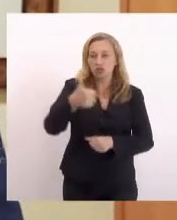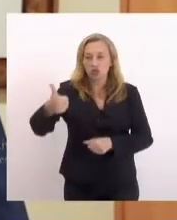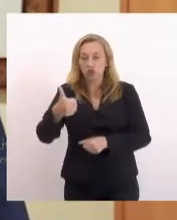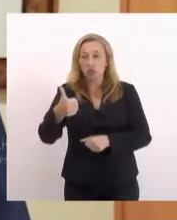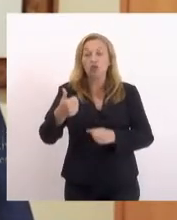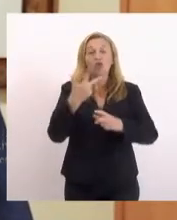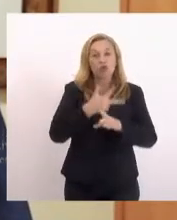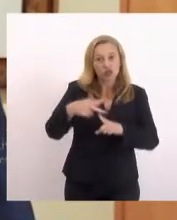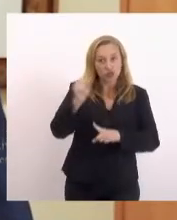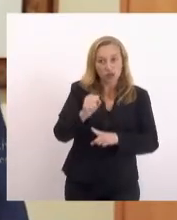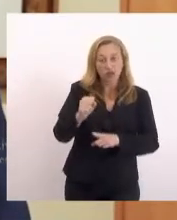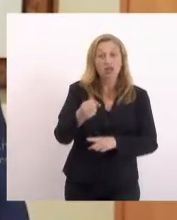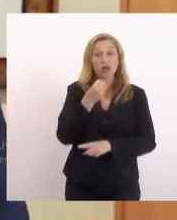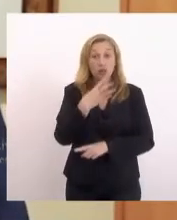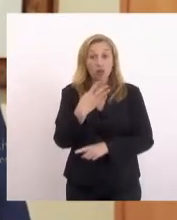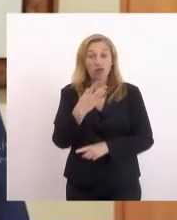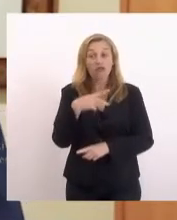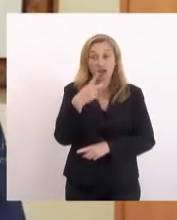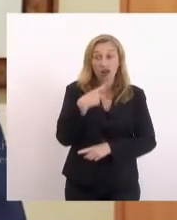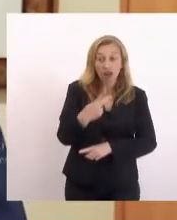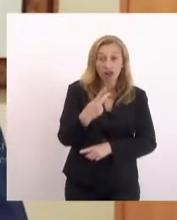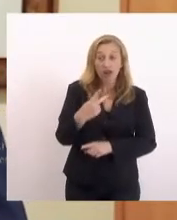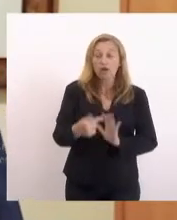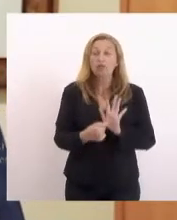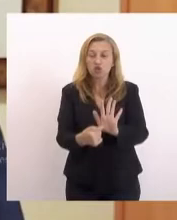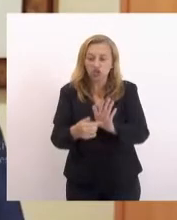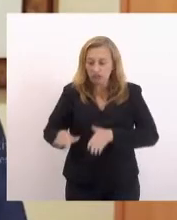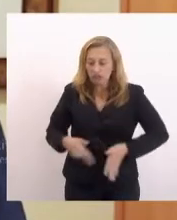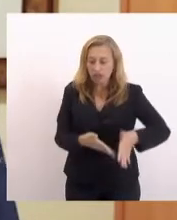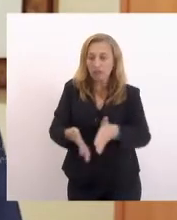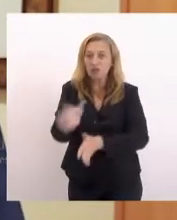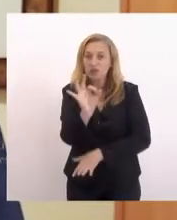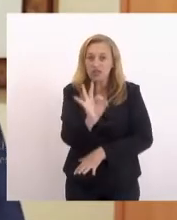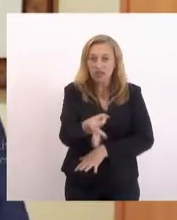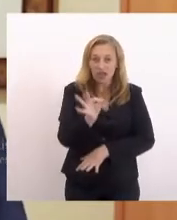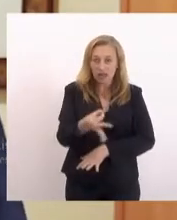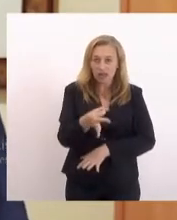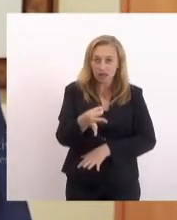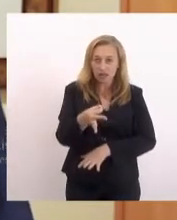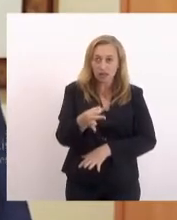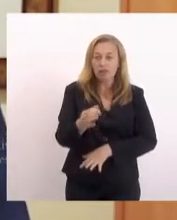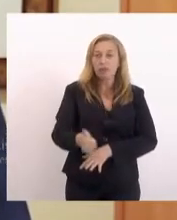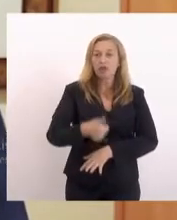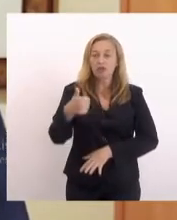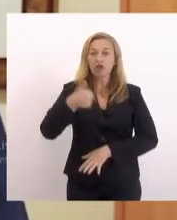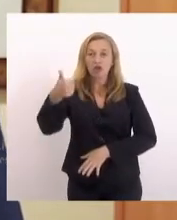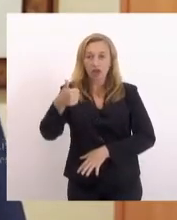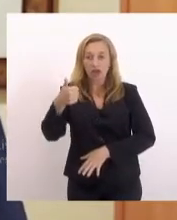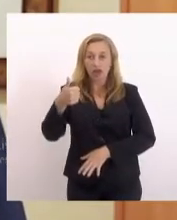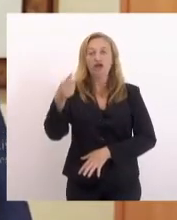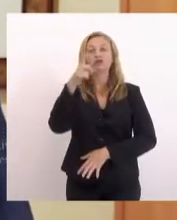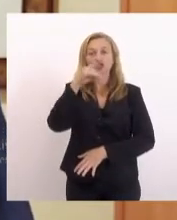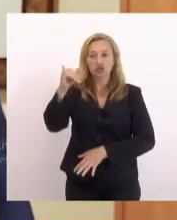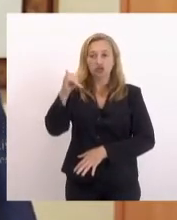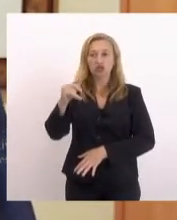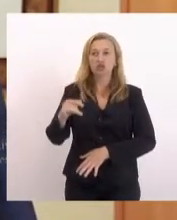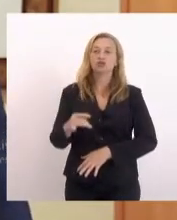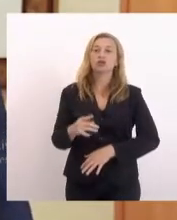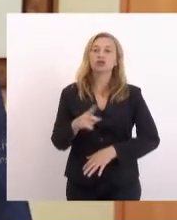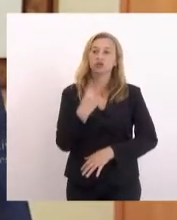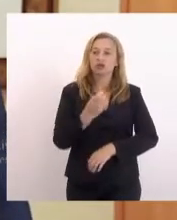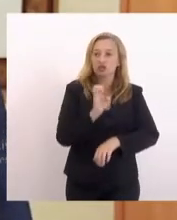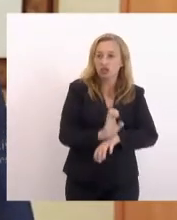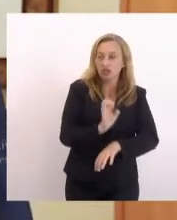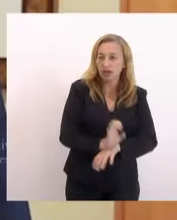ser destacadas e que demonstram estarmos no caminho certo para a consolidação de dias ainda melhores para o nosso Estado.